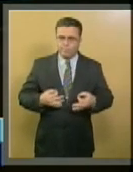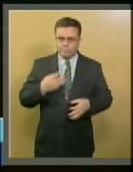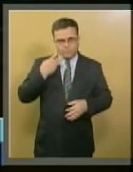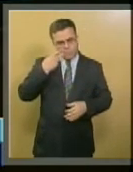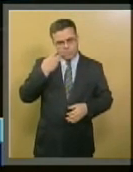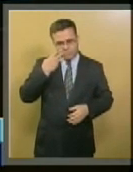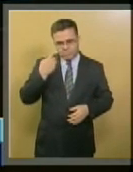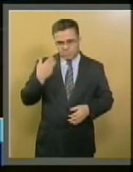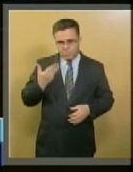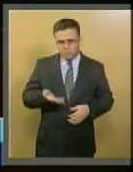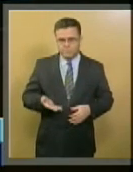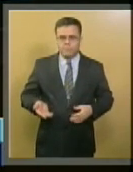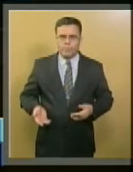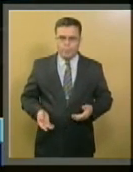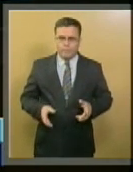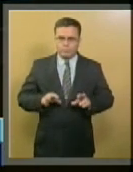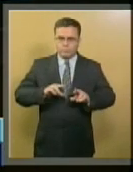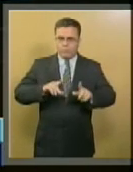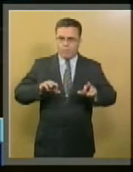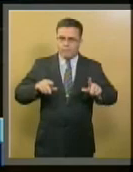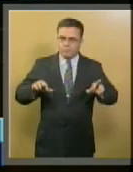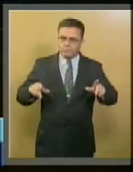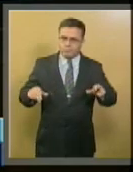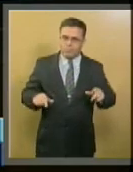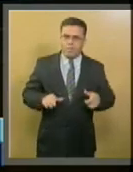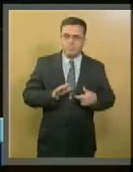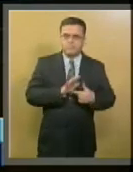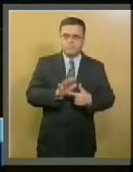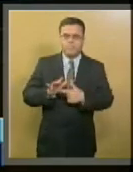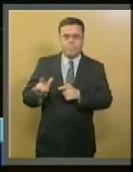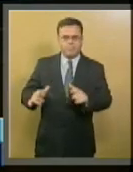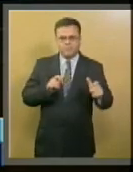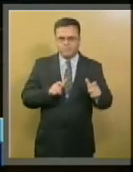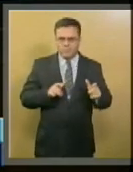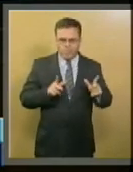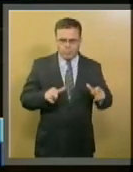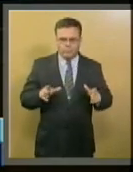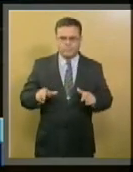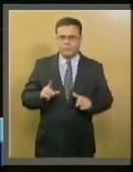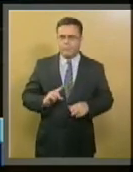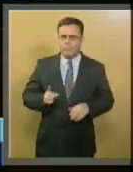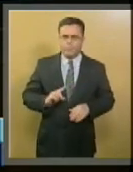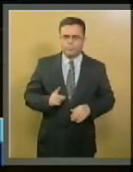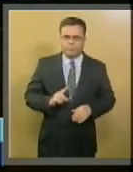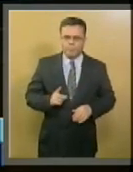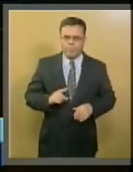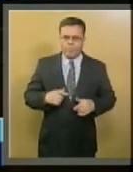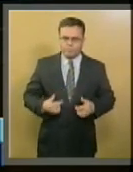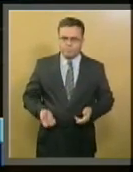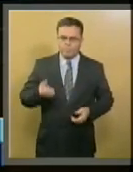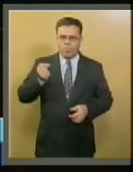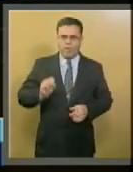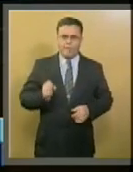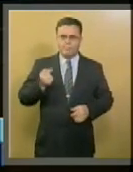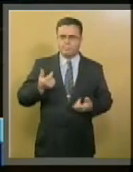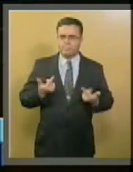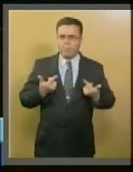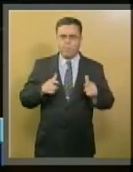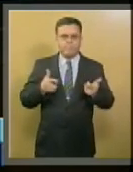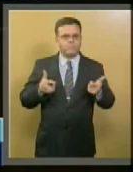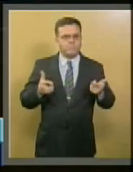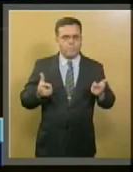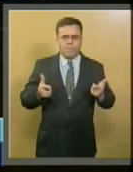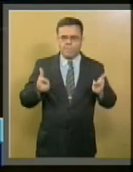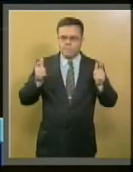Tá? Veja que eu peguei animais diferentes para provar que não foi o mesmo ambiente, a mesma coisa. Bem, senhores, Sergipe não tem nenhuma clínica,